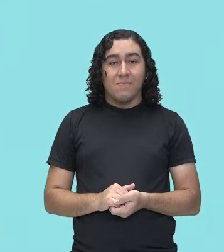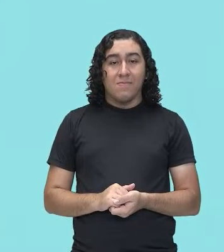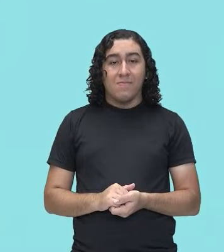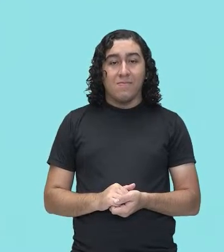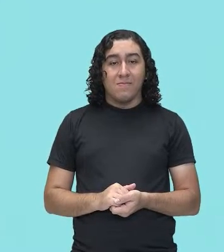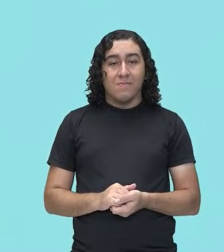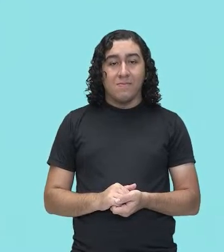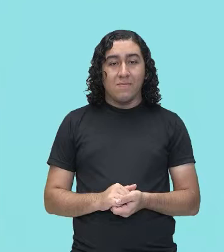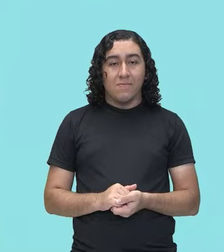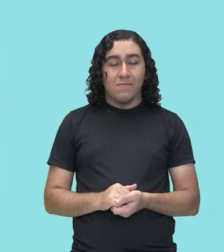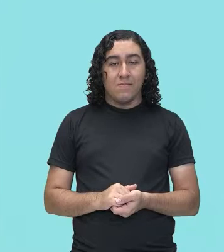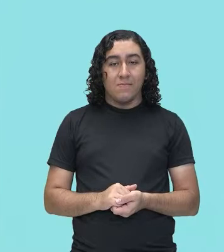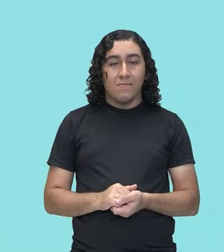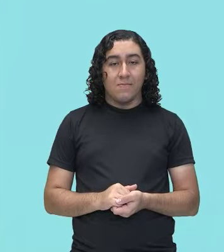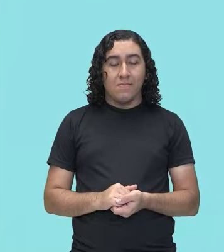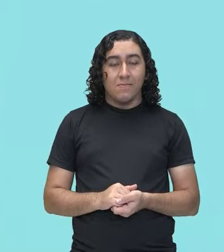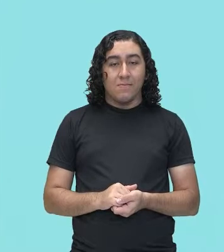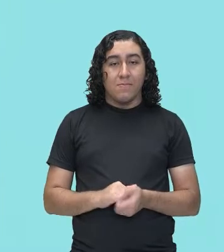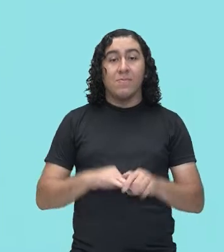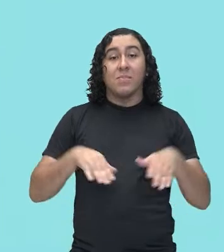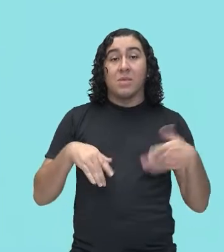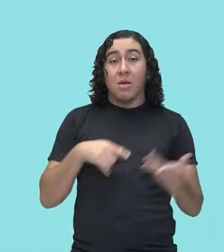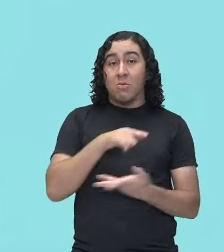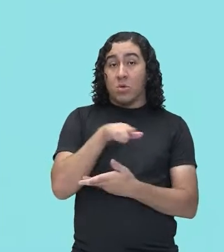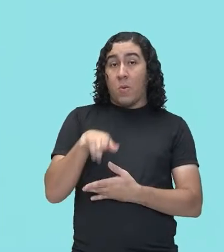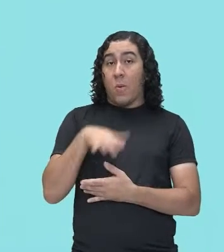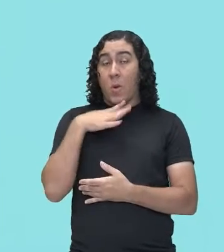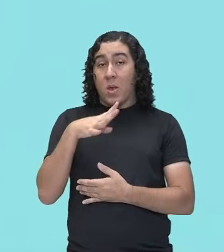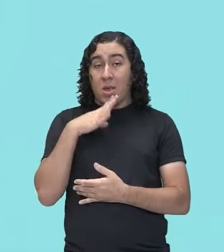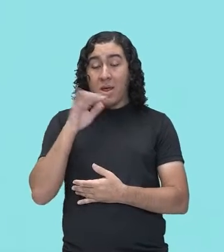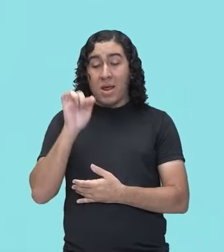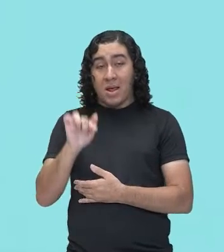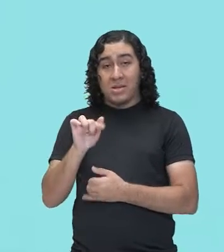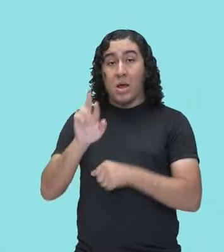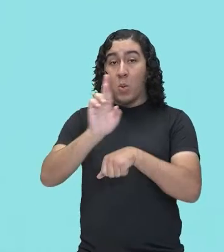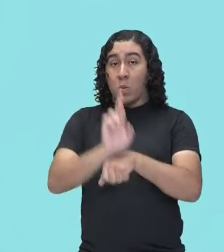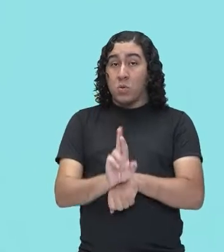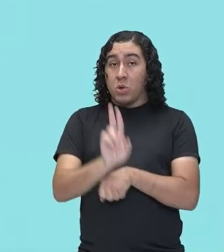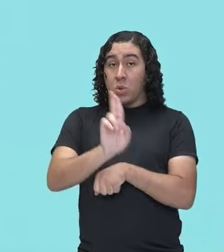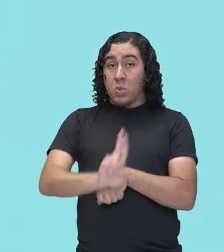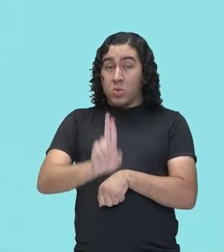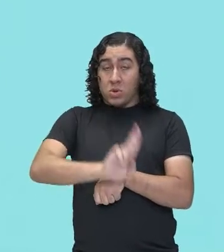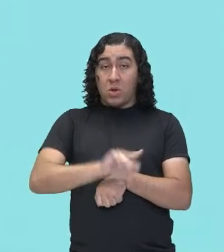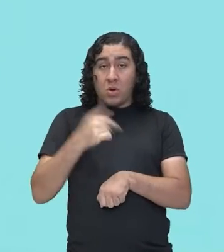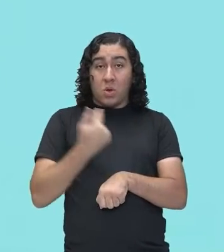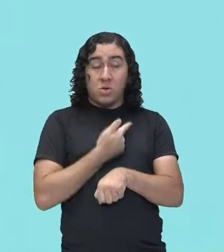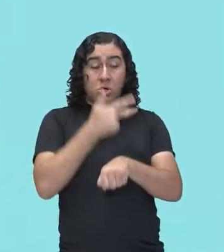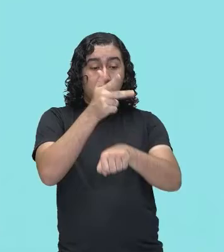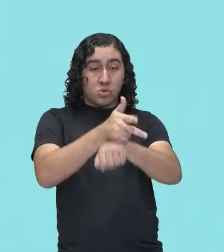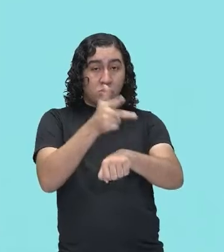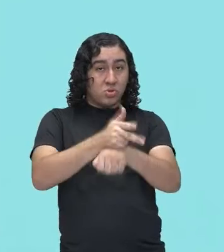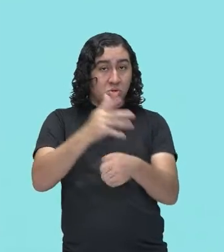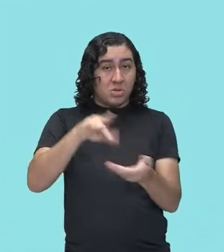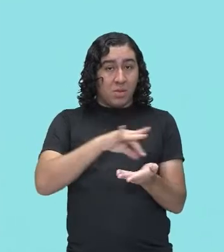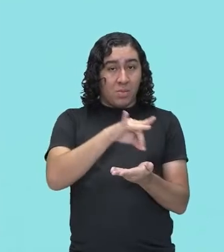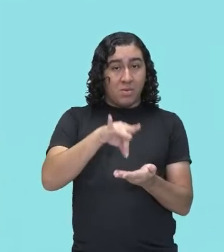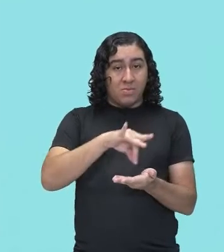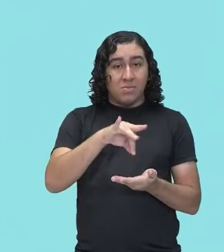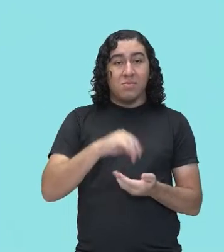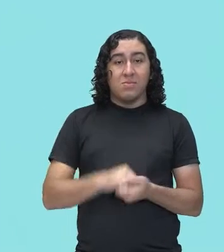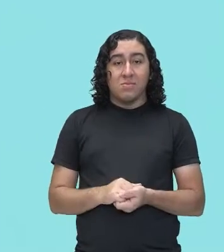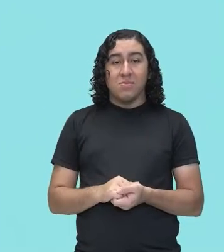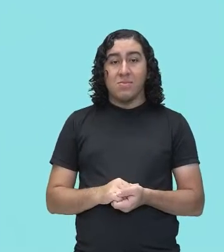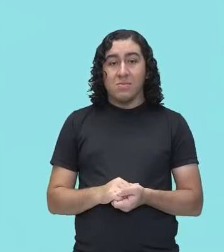Então, assim vocês conheceram o Chroma Key, que é muito utilizado aqui nos estúdios do Centro de Mídia. Inclusive,